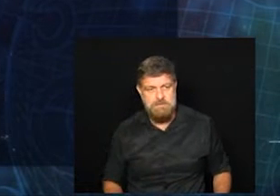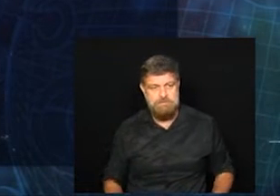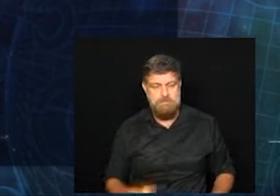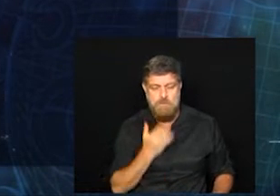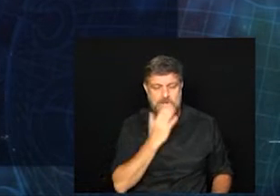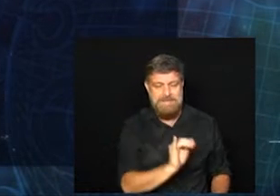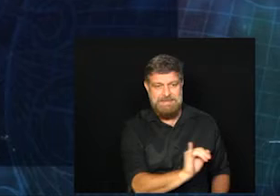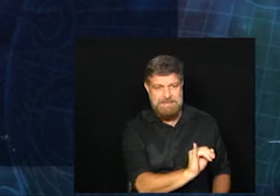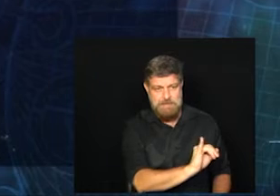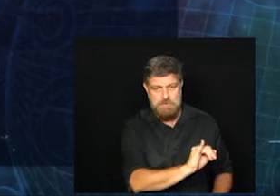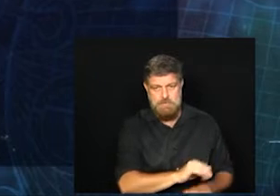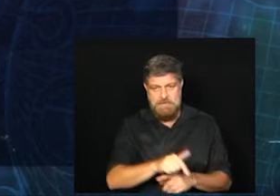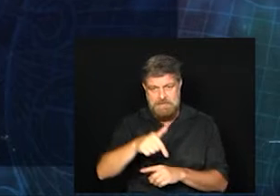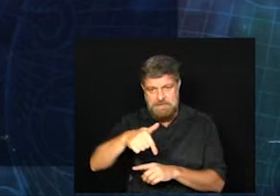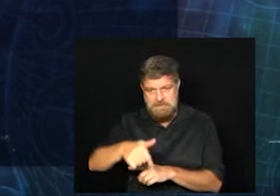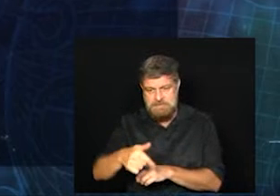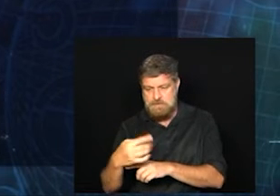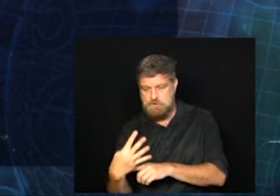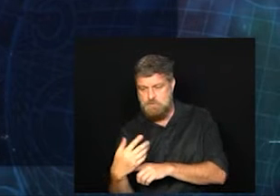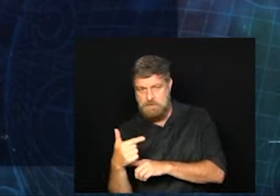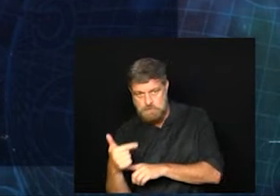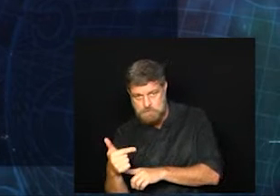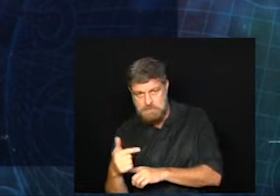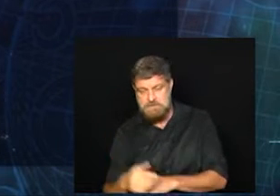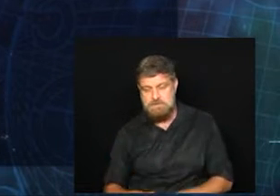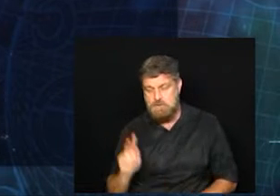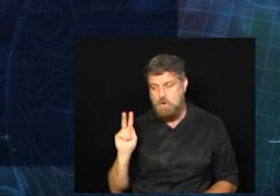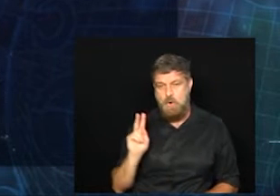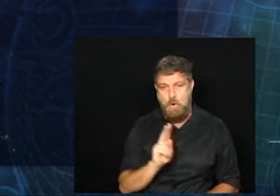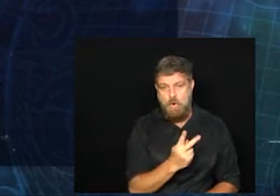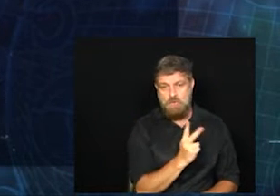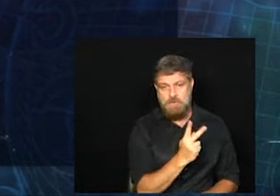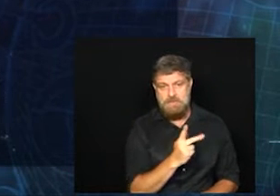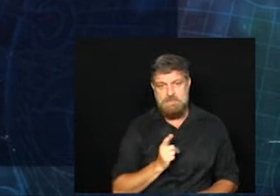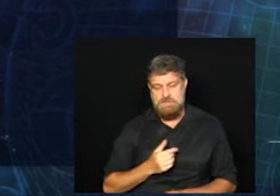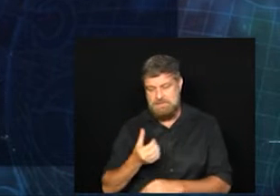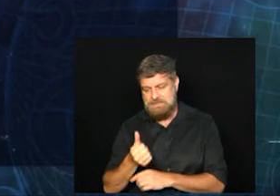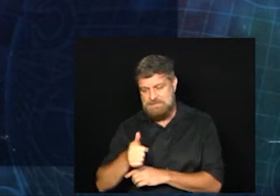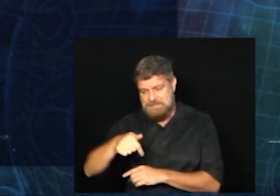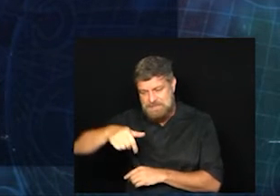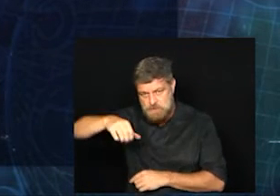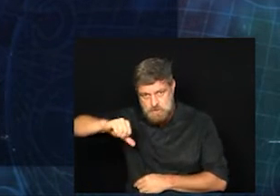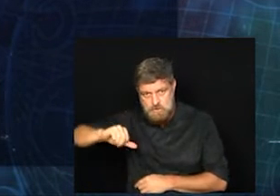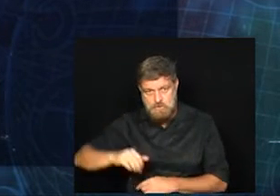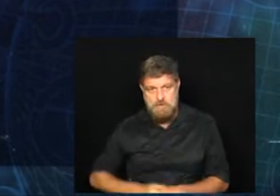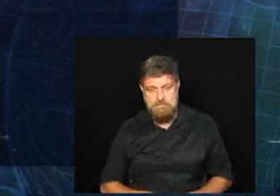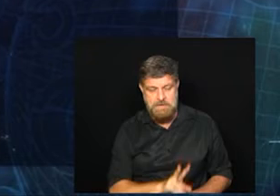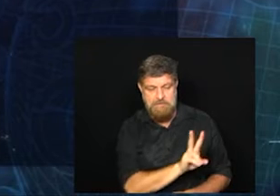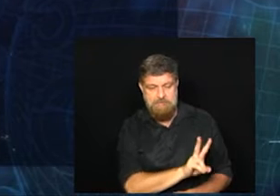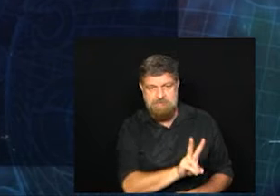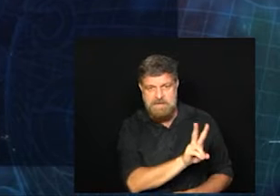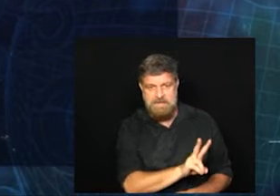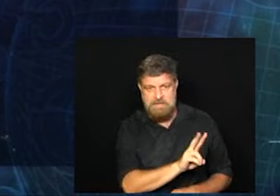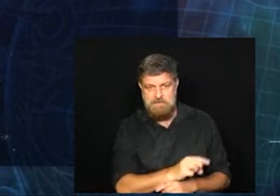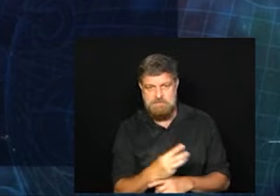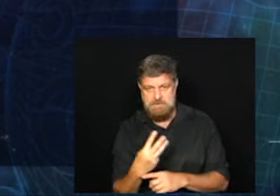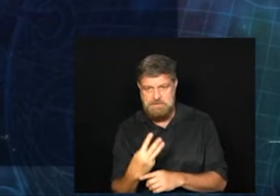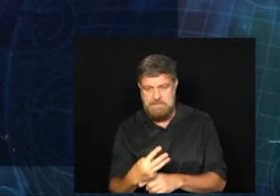777, Indaiatuba, 742, Hortolândia, 679,